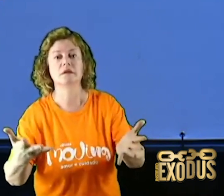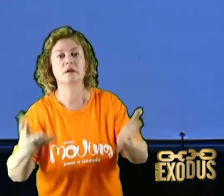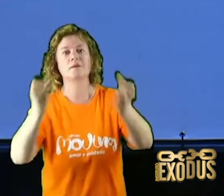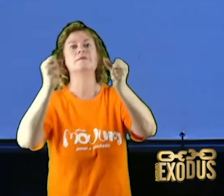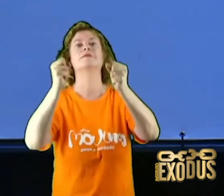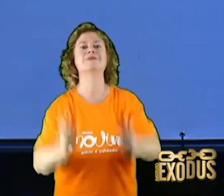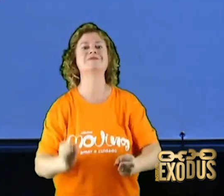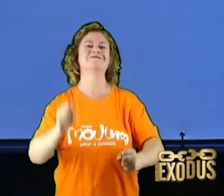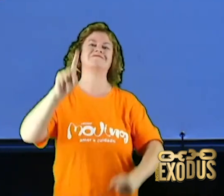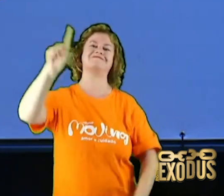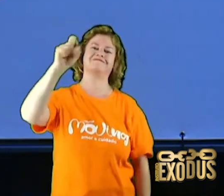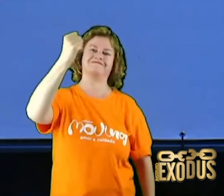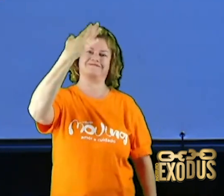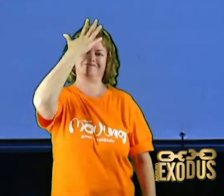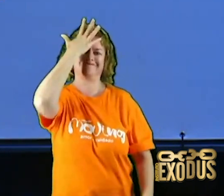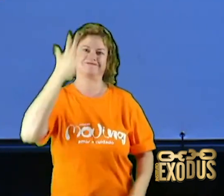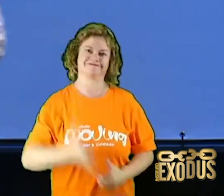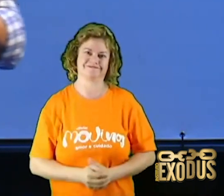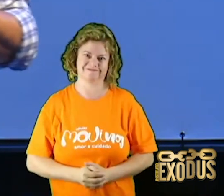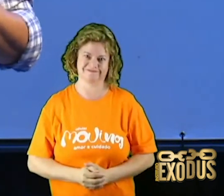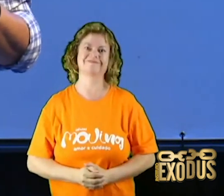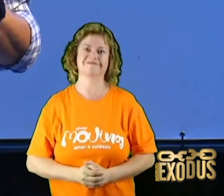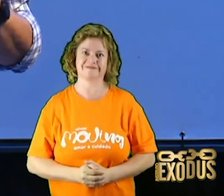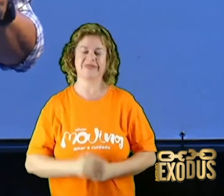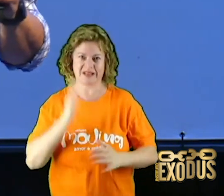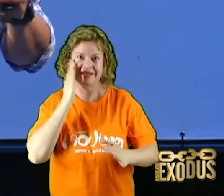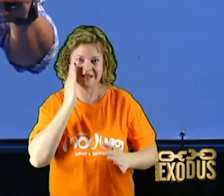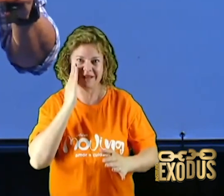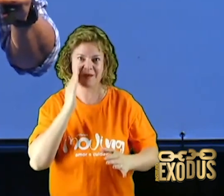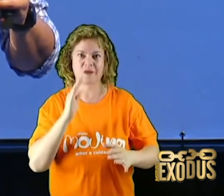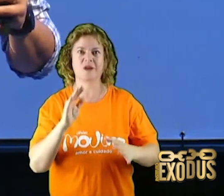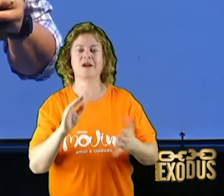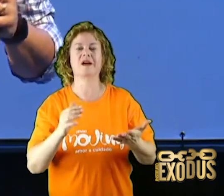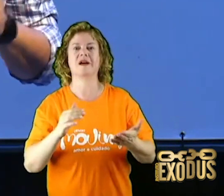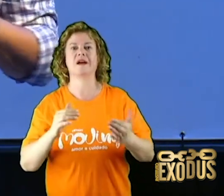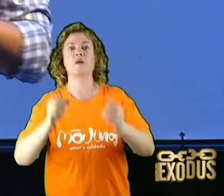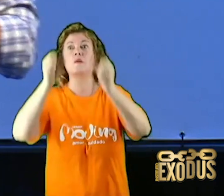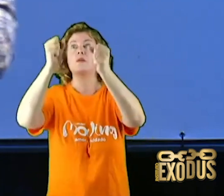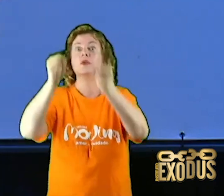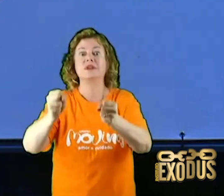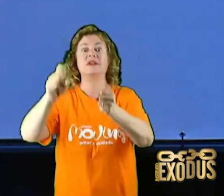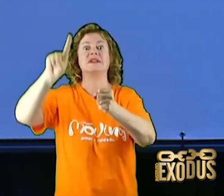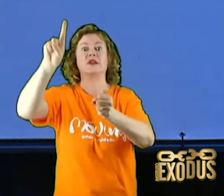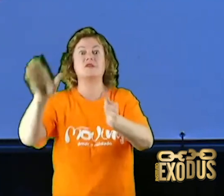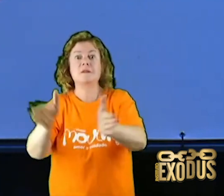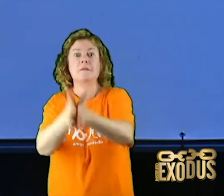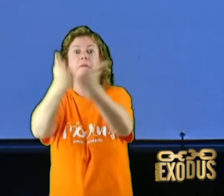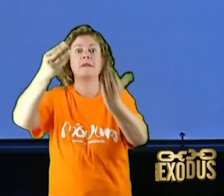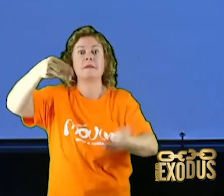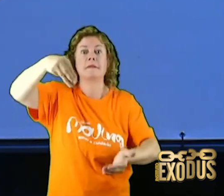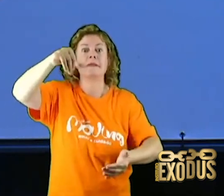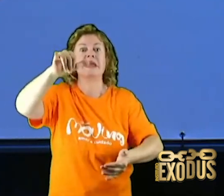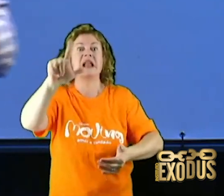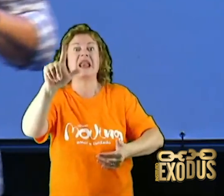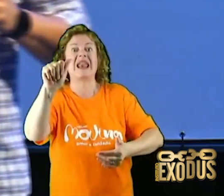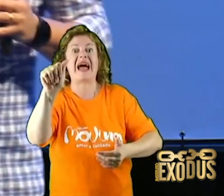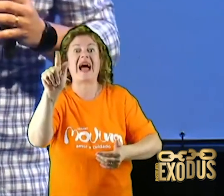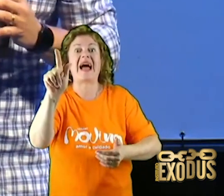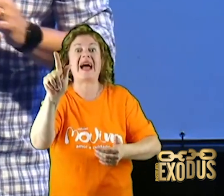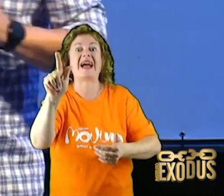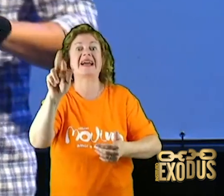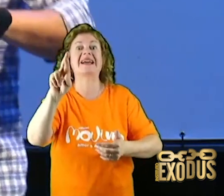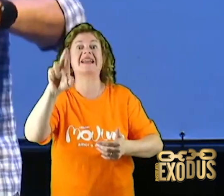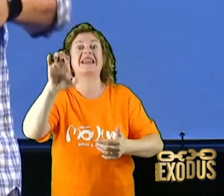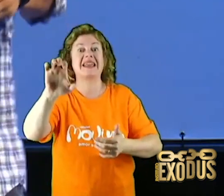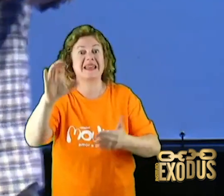além daquilo que é natural, é uma atuação sobrenatural, sobre aquilo que a natureza